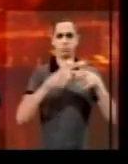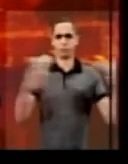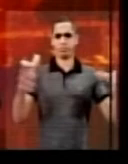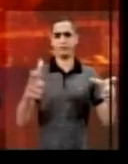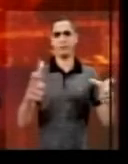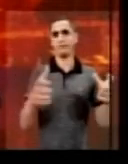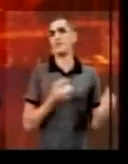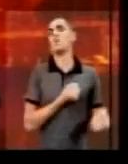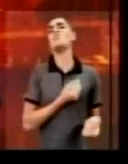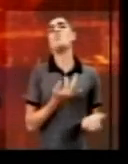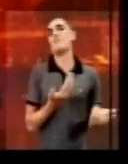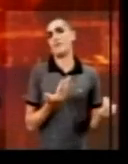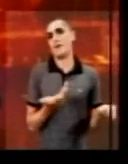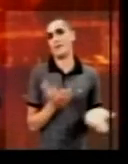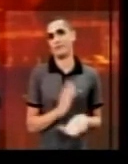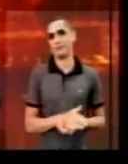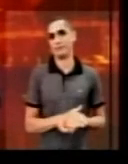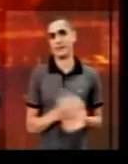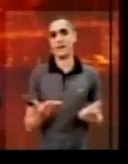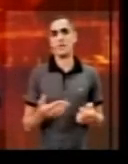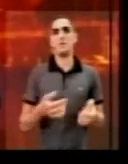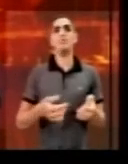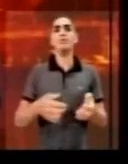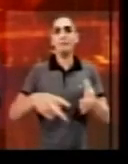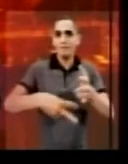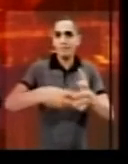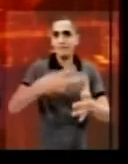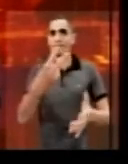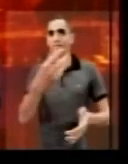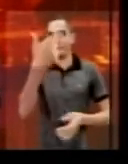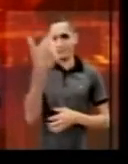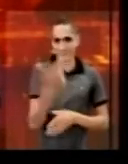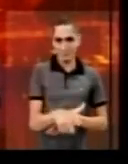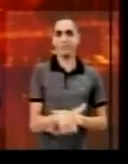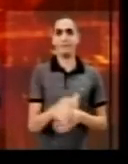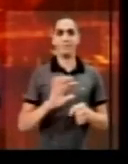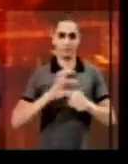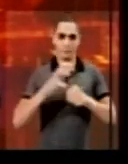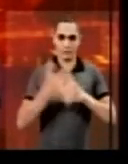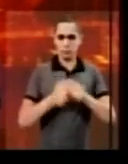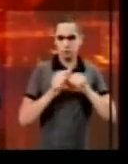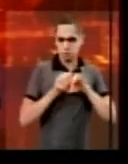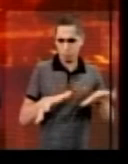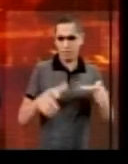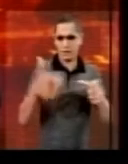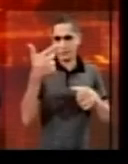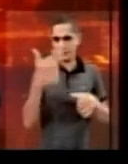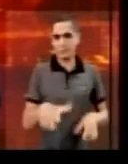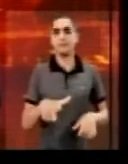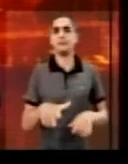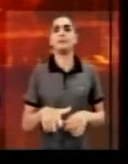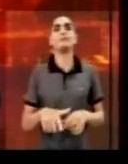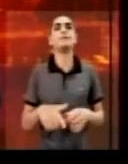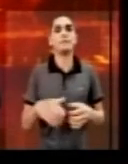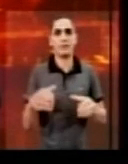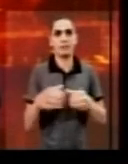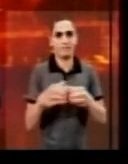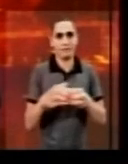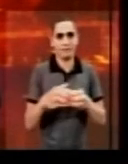segunda onda é um temor que a gente tem do próprio comitê, conforme for fazendo a